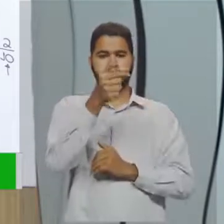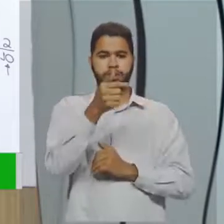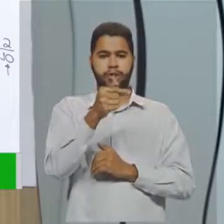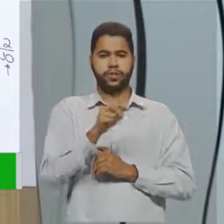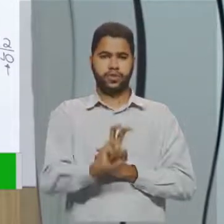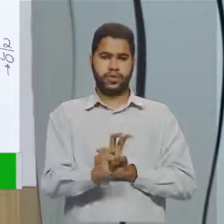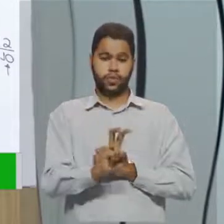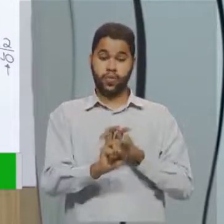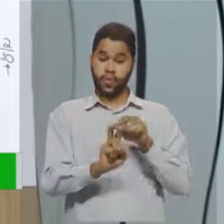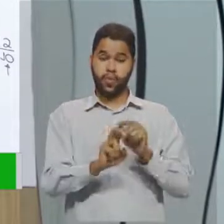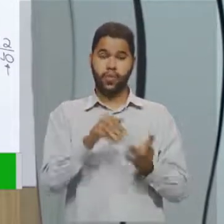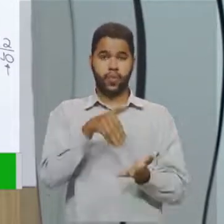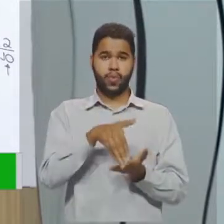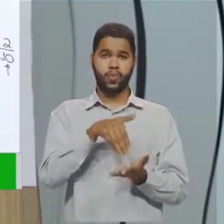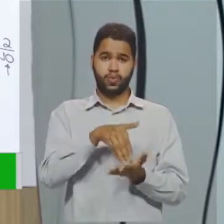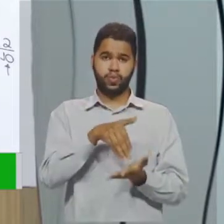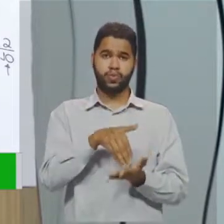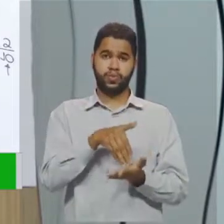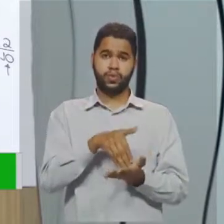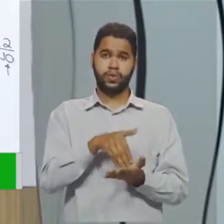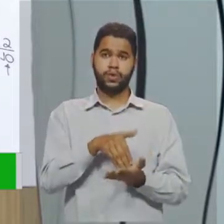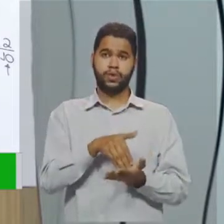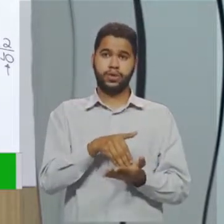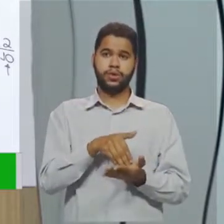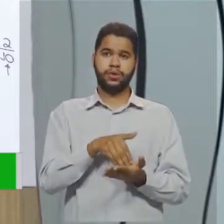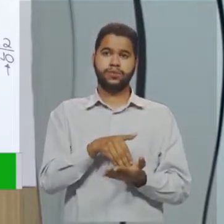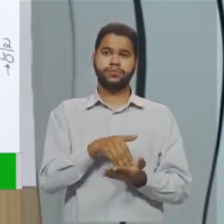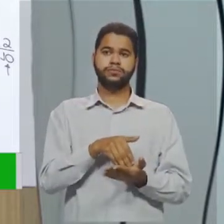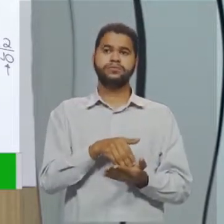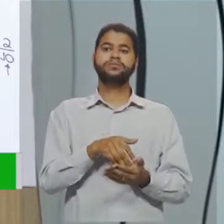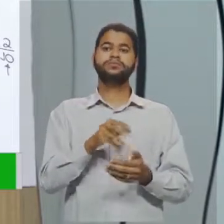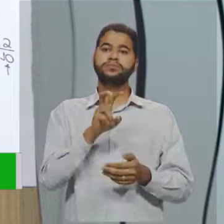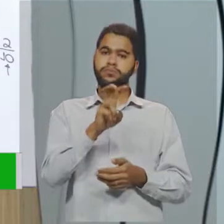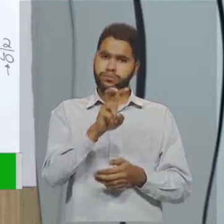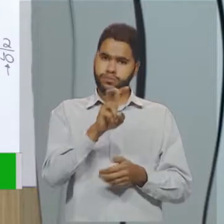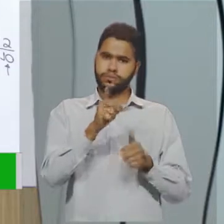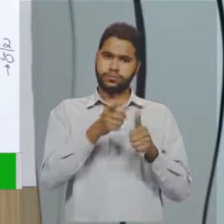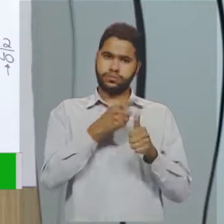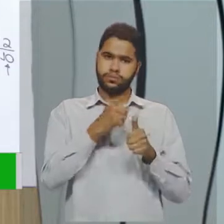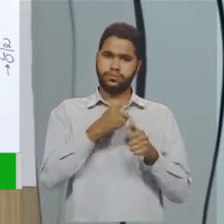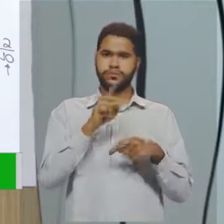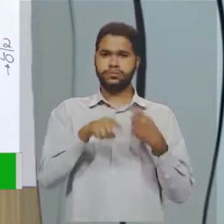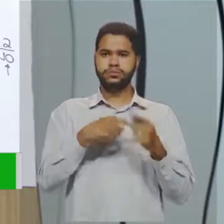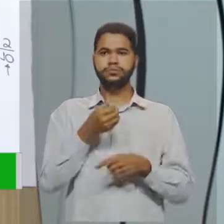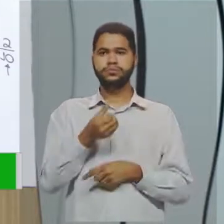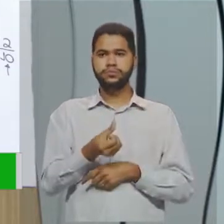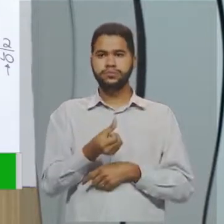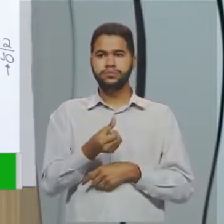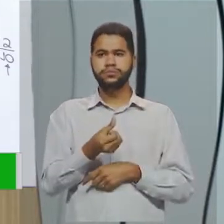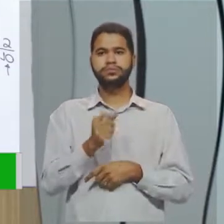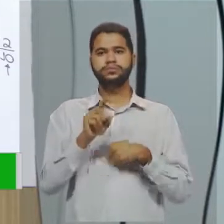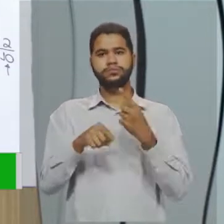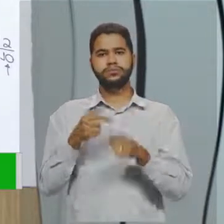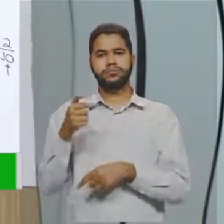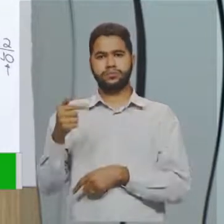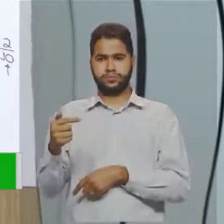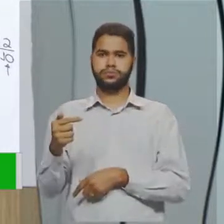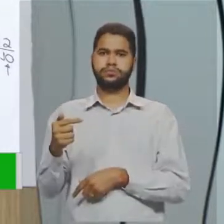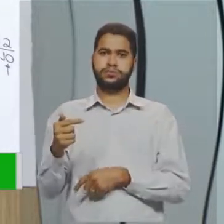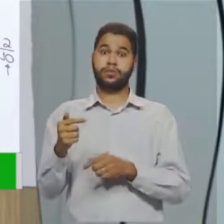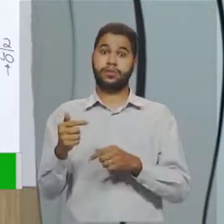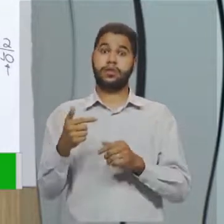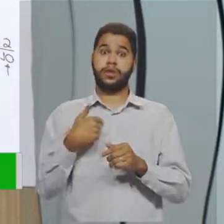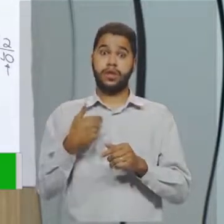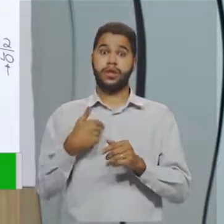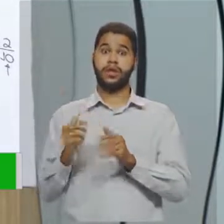é o 5. Né? O 5 vem primeiro, depois o 6, depois o 7. Então tem que ficar